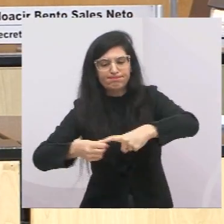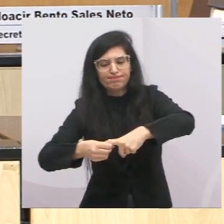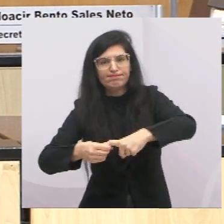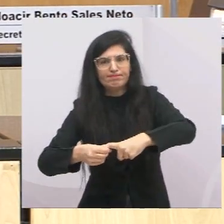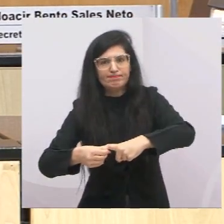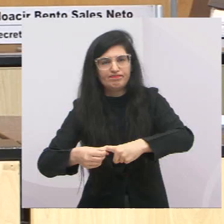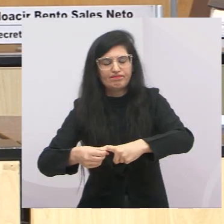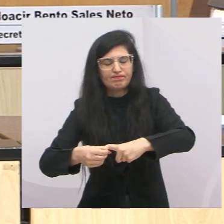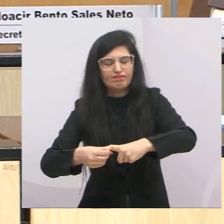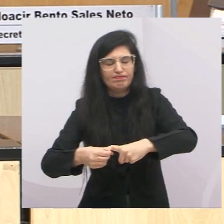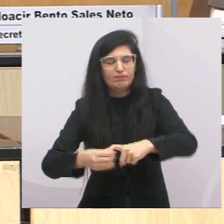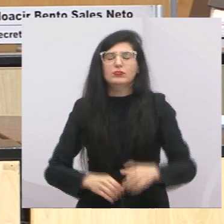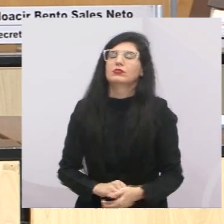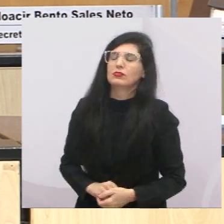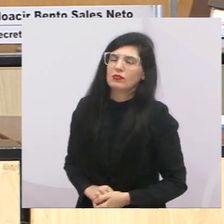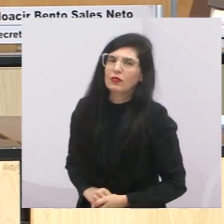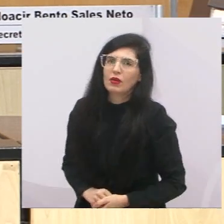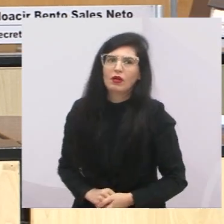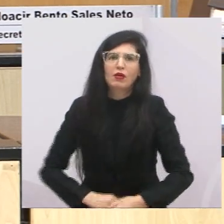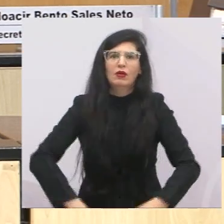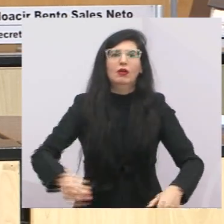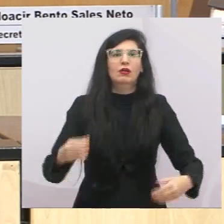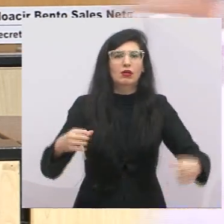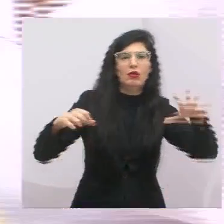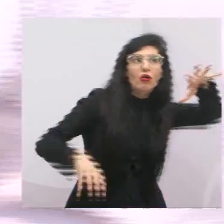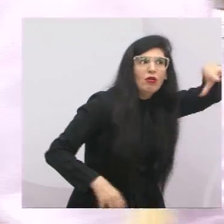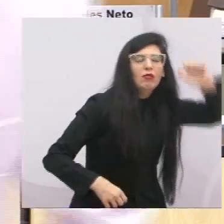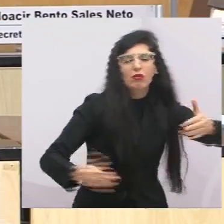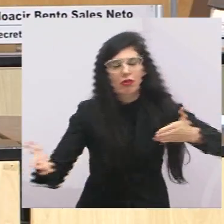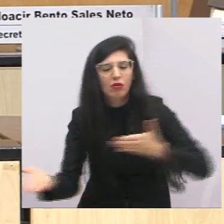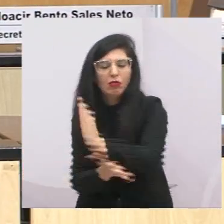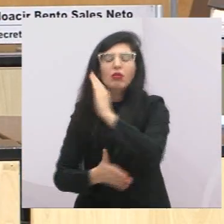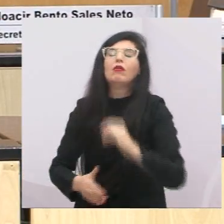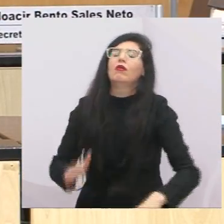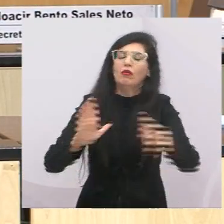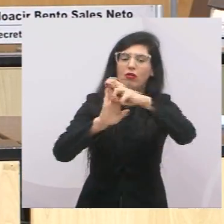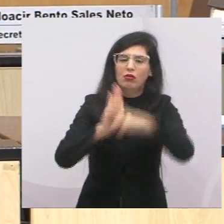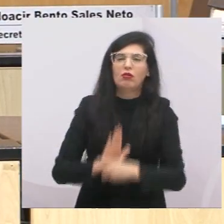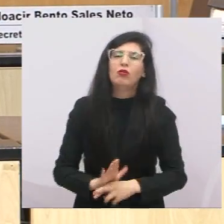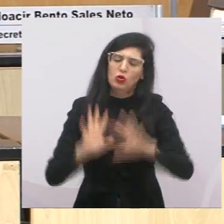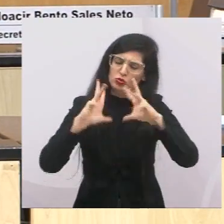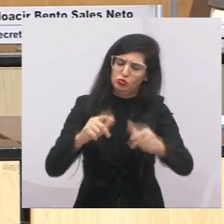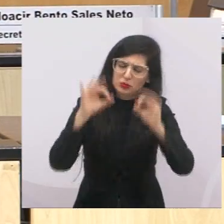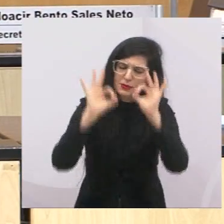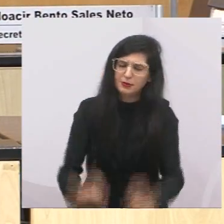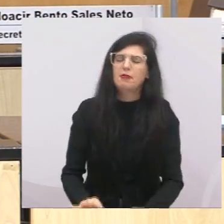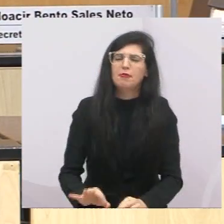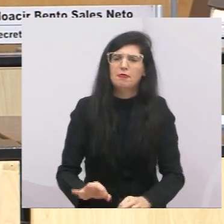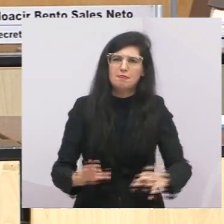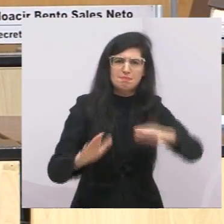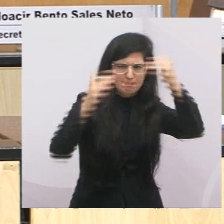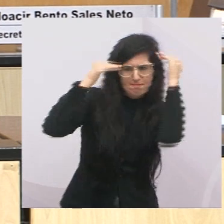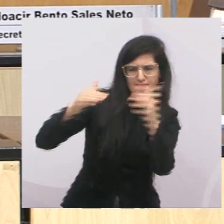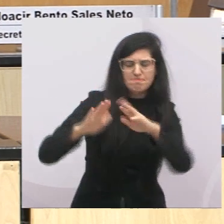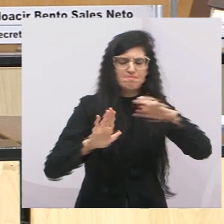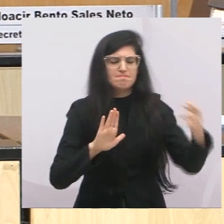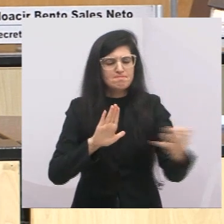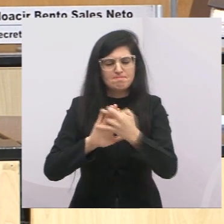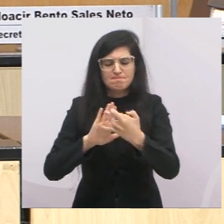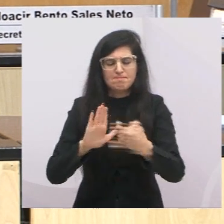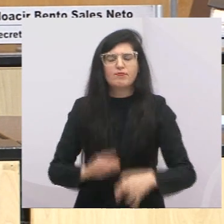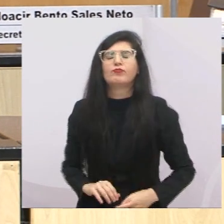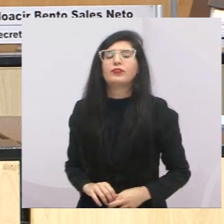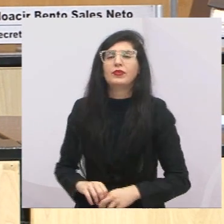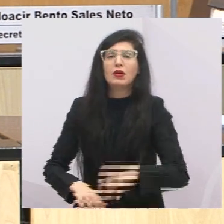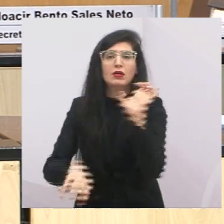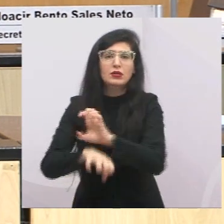fornecido, requeremos, ouvido e aprovado pela Igreja Plenário, cumpridas as formalidades regimentais, seja oficiado ao Governo do Estado de São Paulo, solicitando